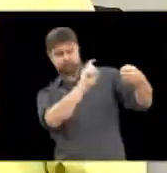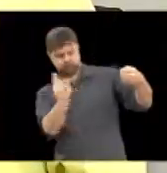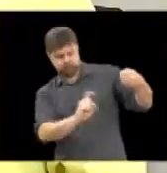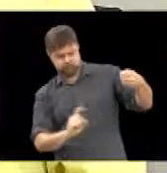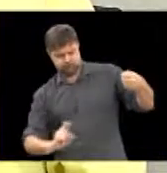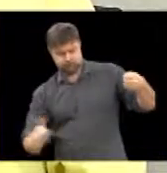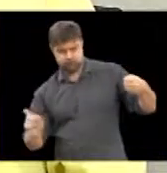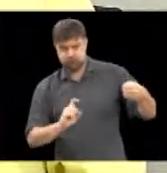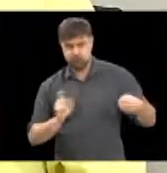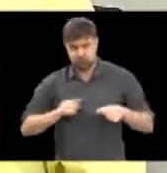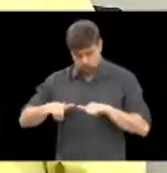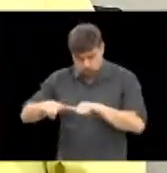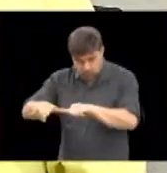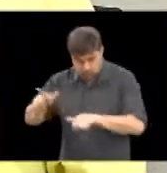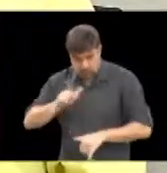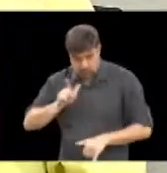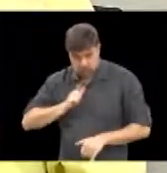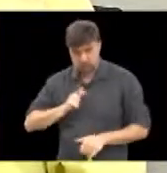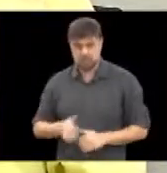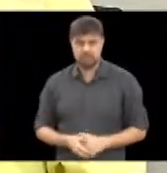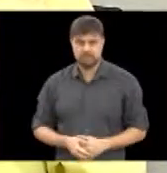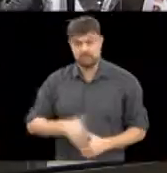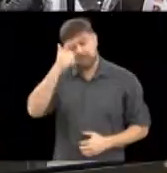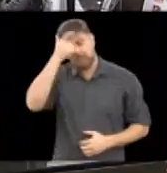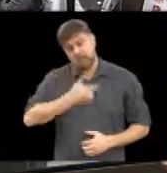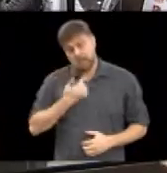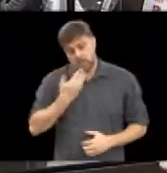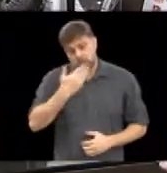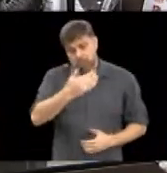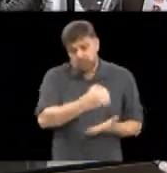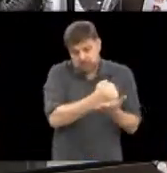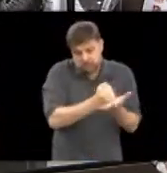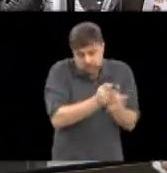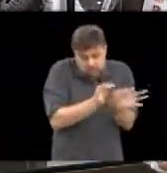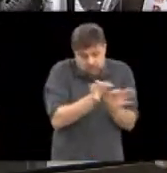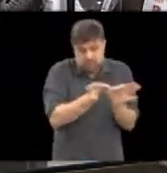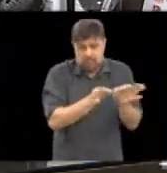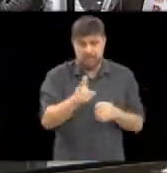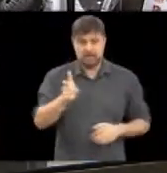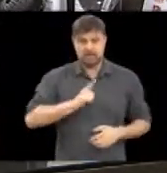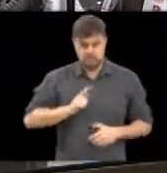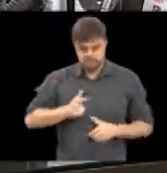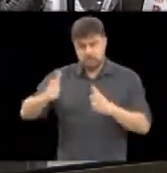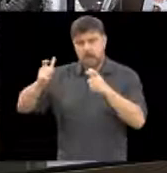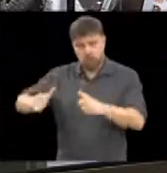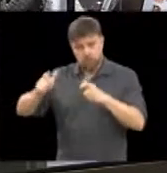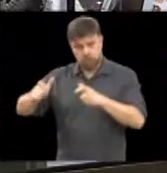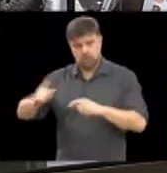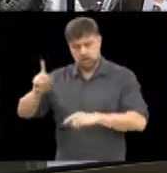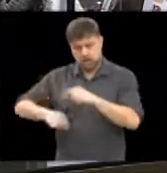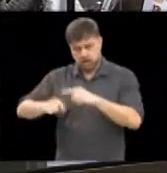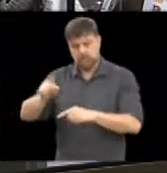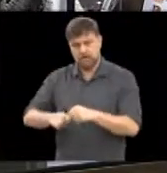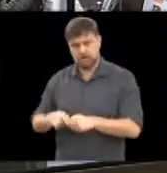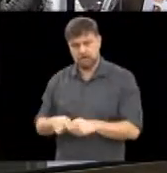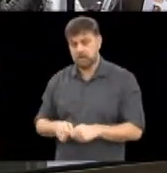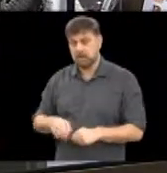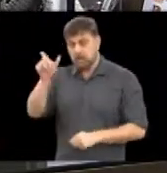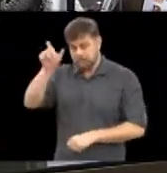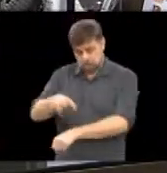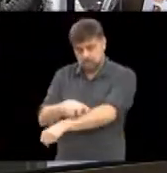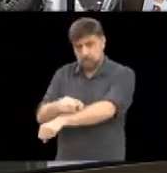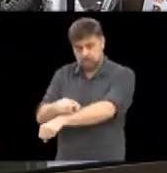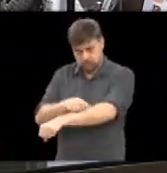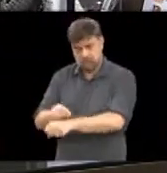os armários. Produtos que a gente encontra no supermercado? Não, eu mando manipular. Mas assim, tem lugares que vendem produtos para